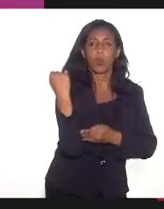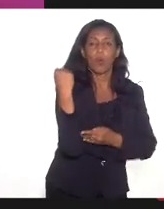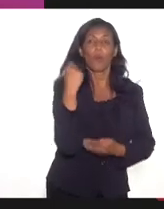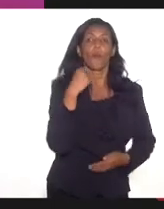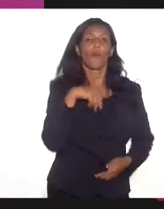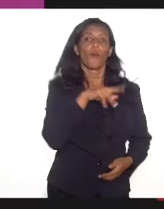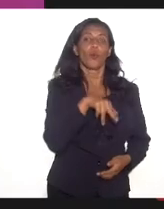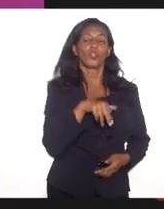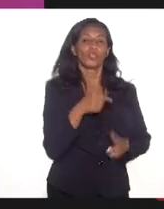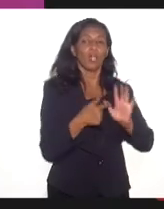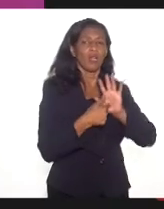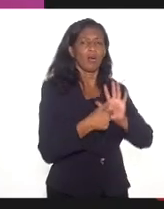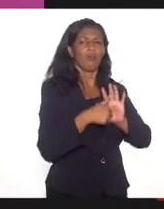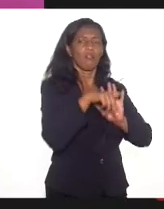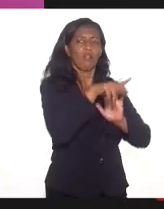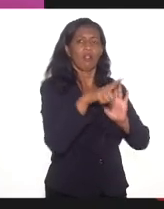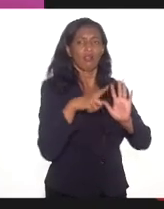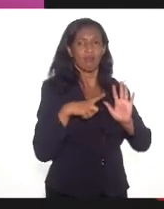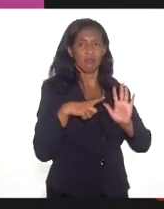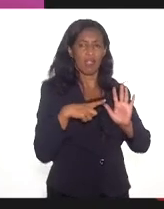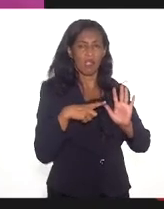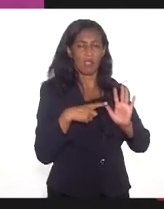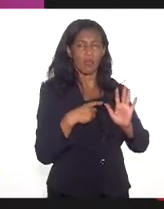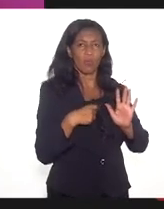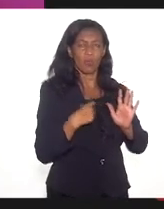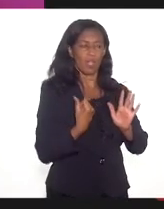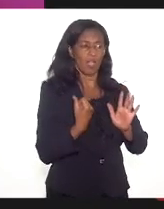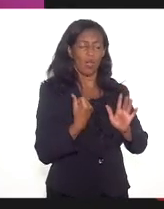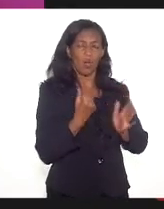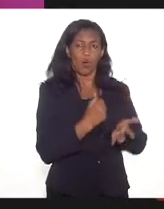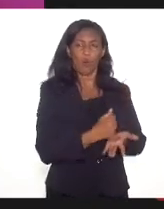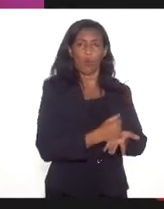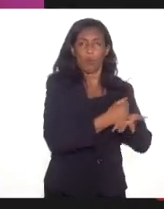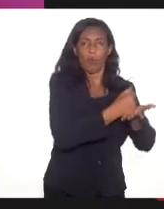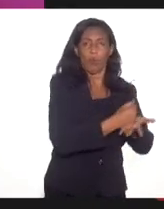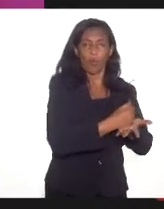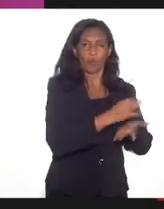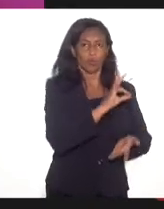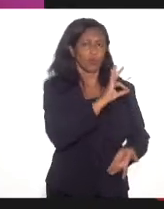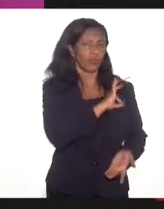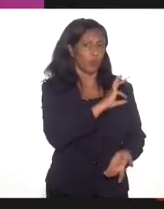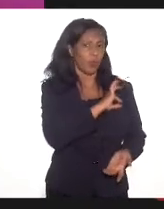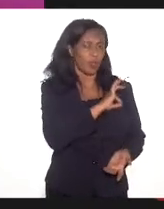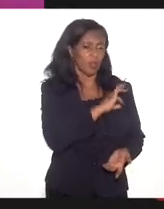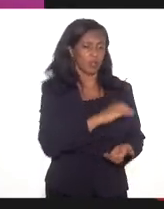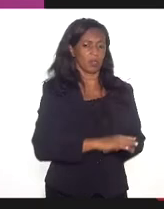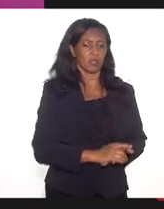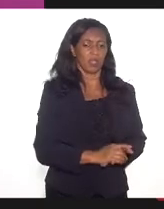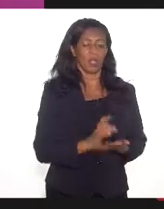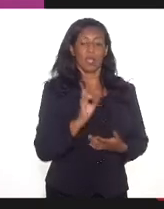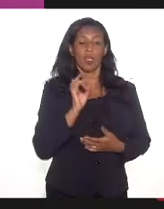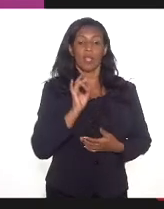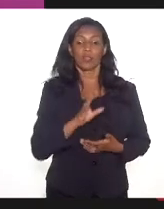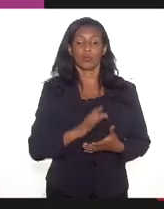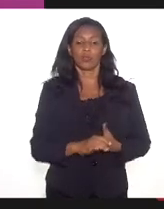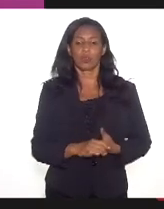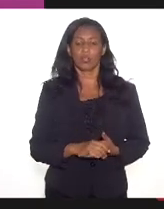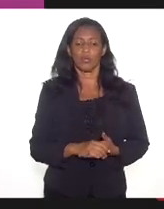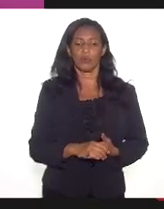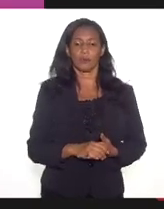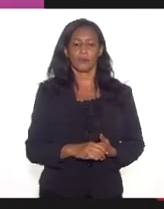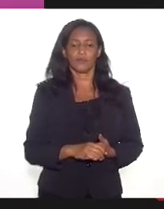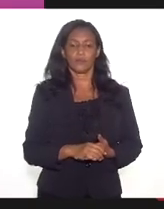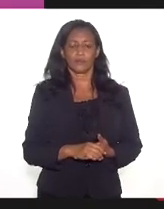um um aparato de polícia a gente ali viu que é só botar botar uma